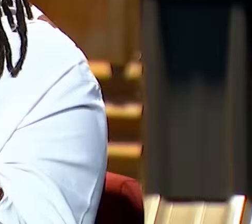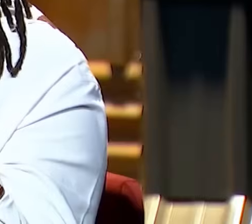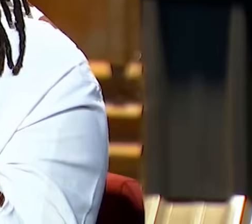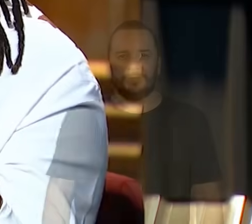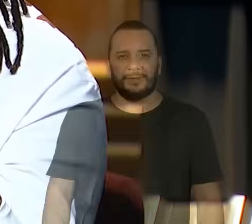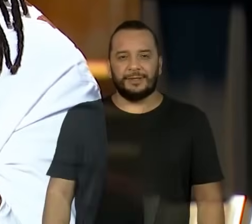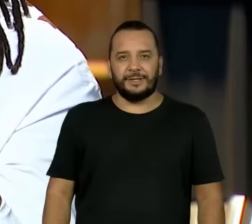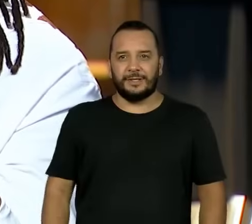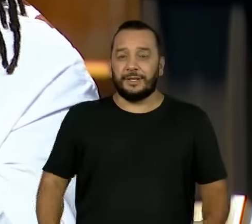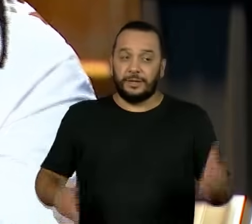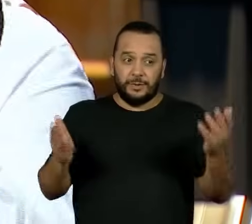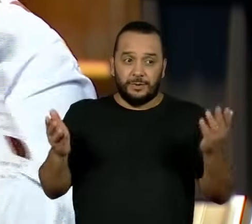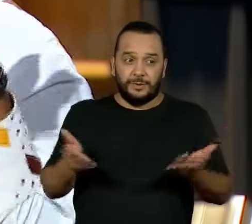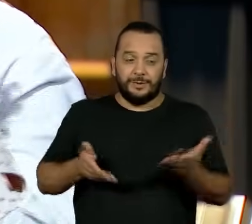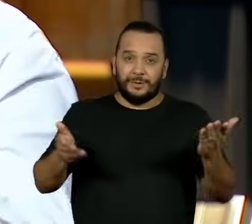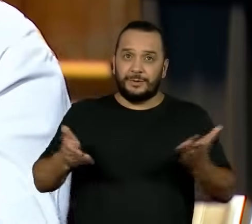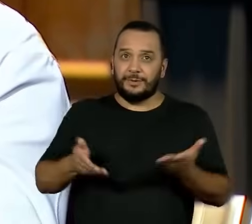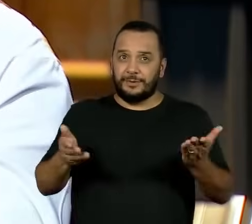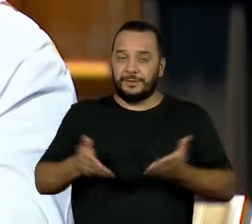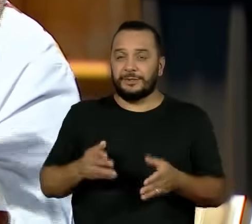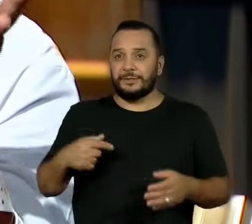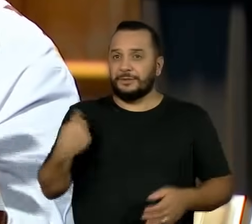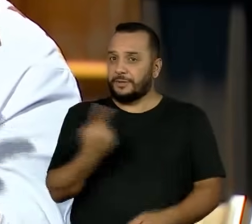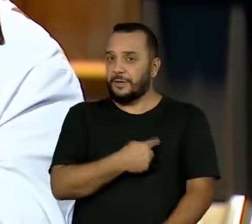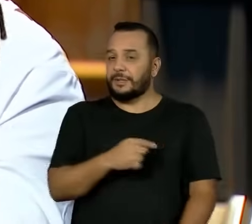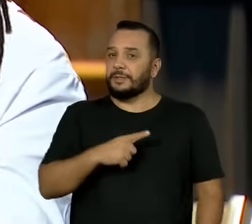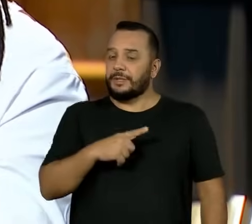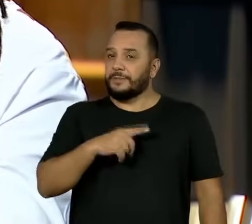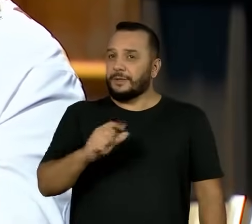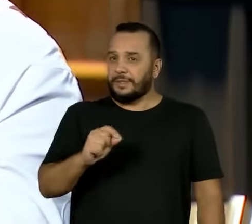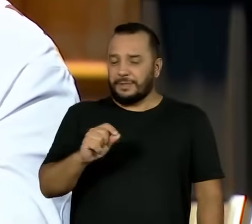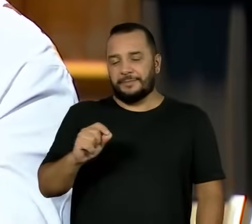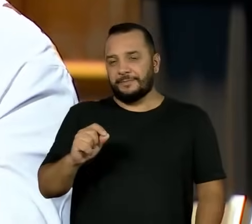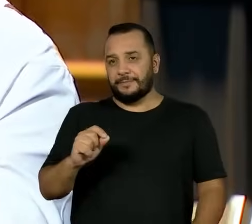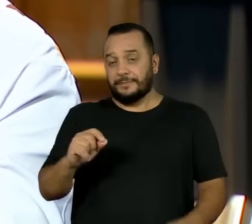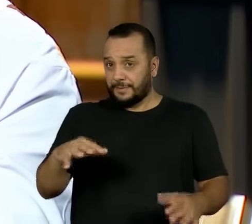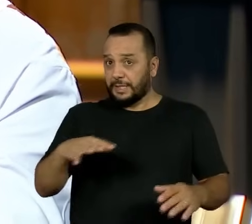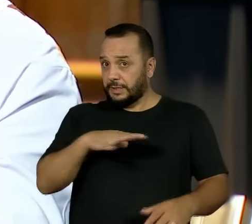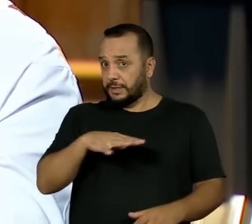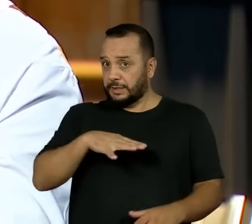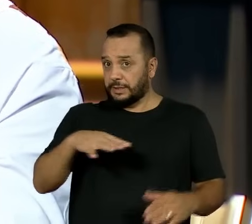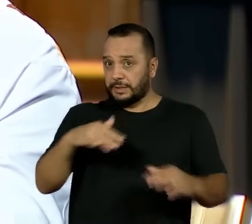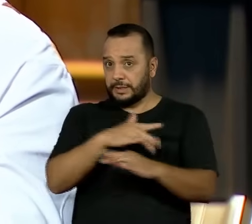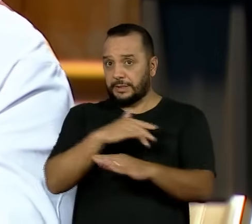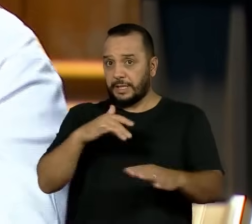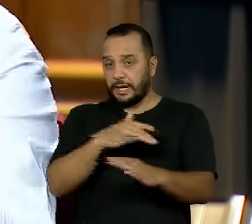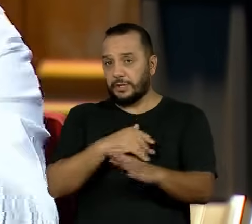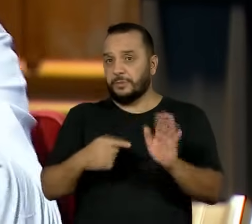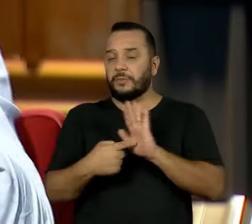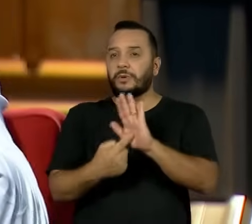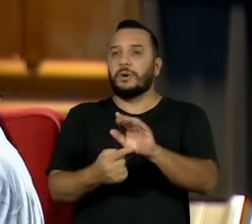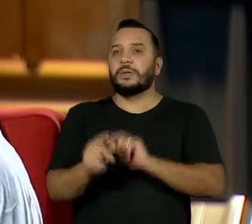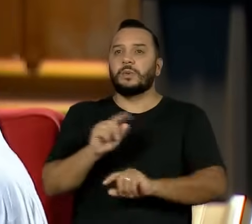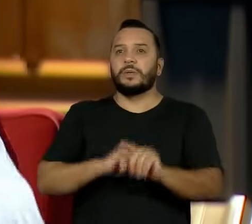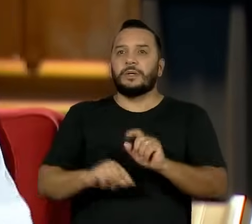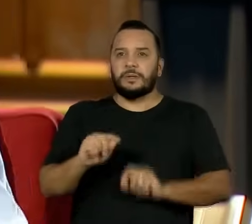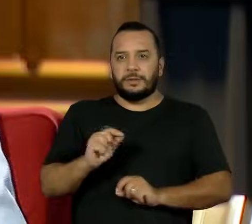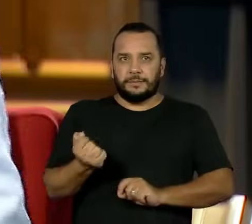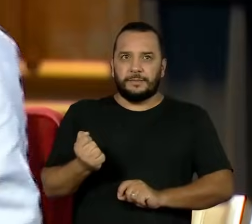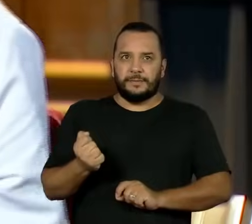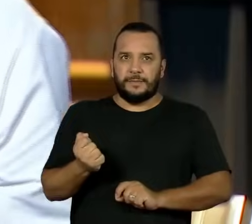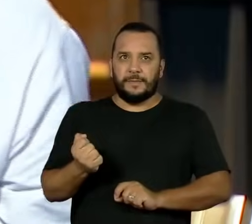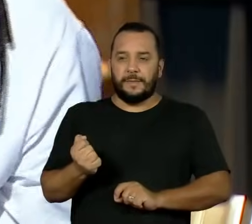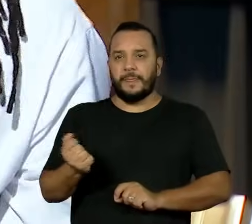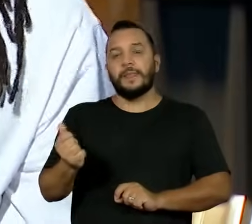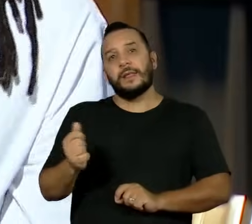Hoje nós temos, e as grandes cidades podem mostrar isso, uma situação onde em uma